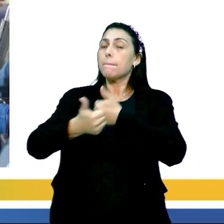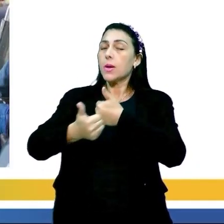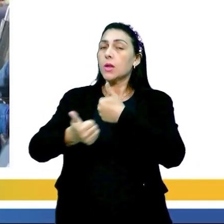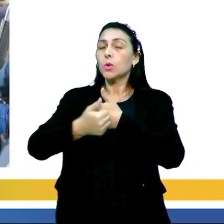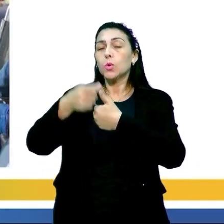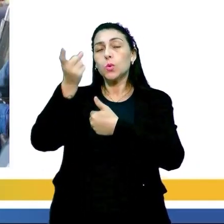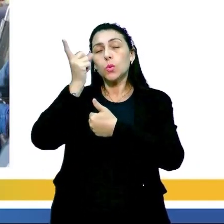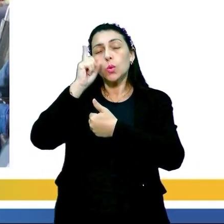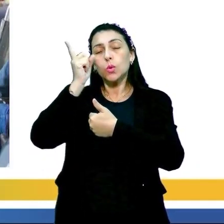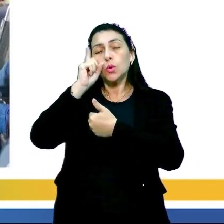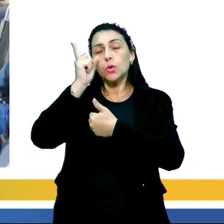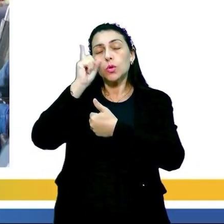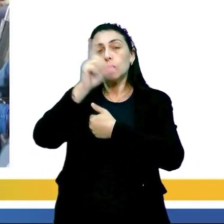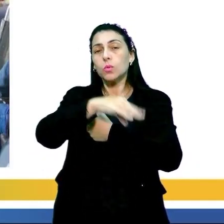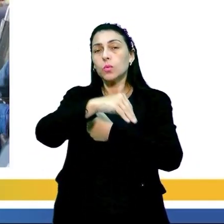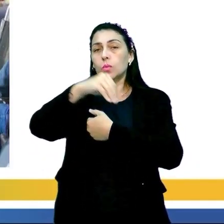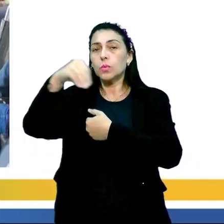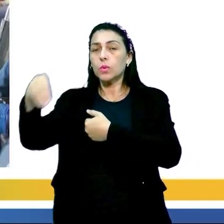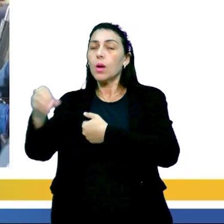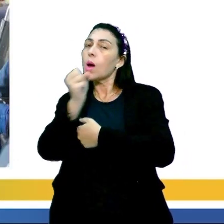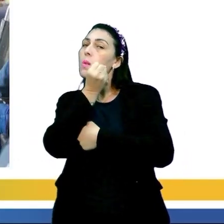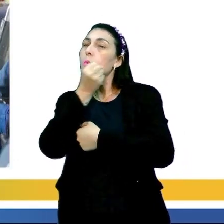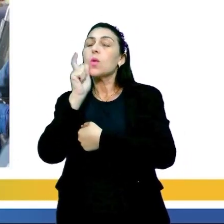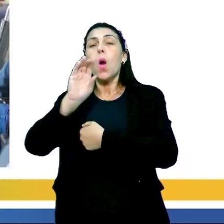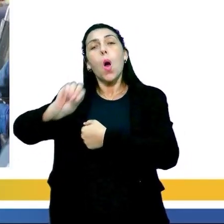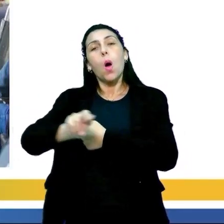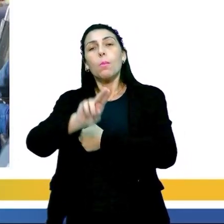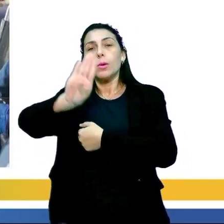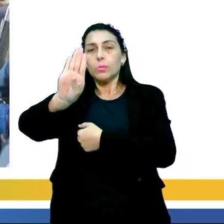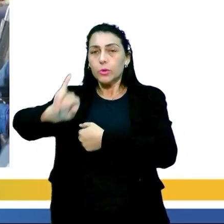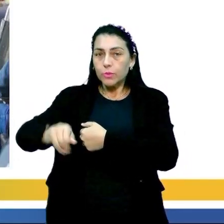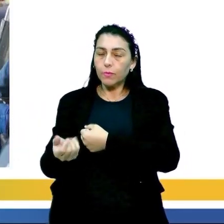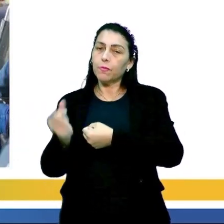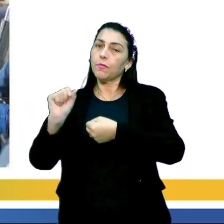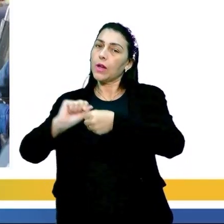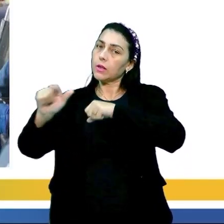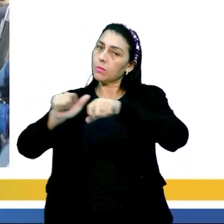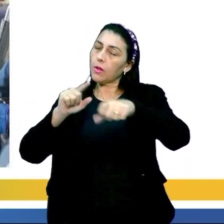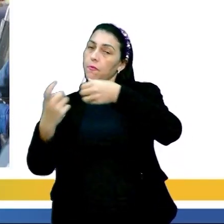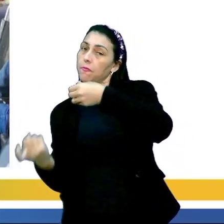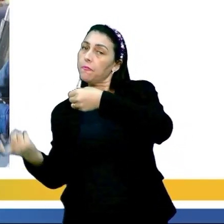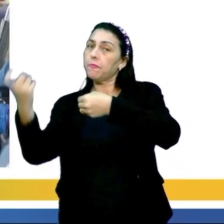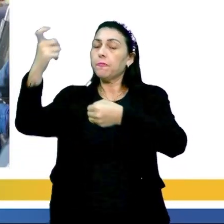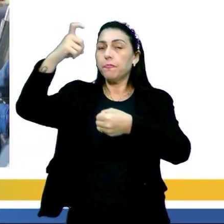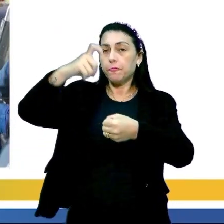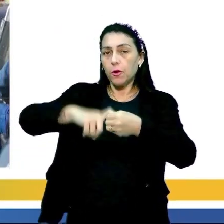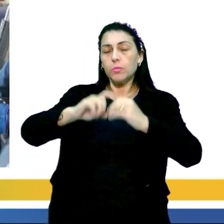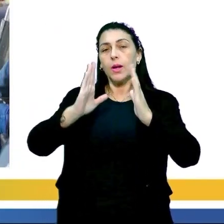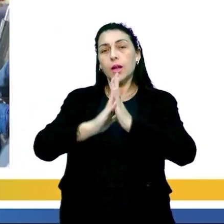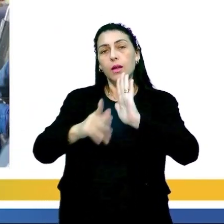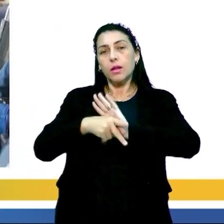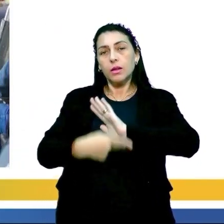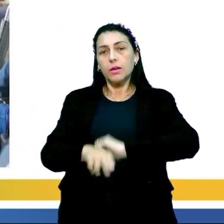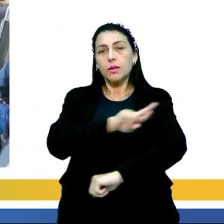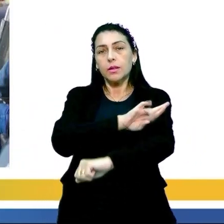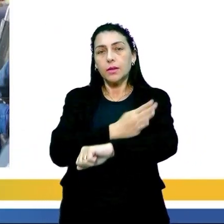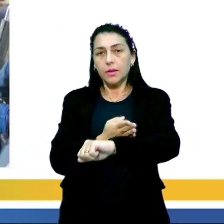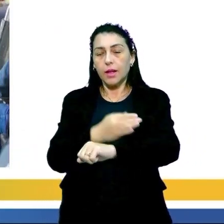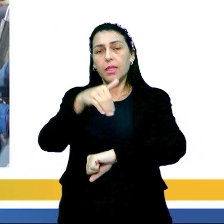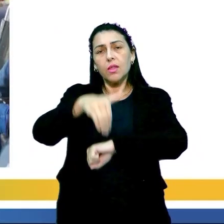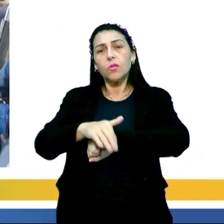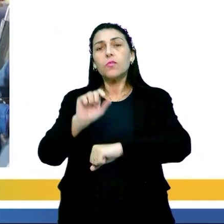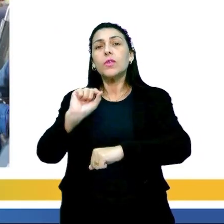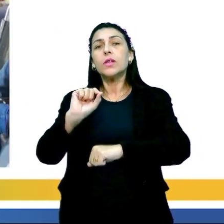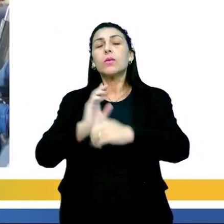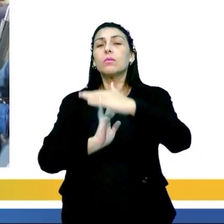todo santo dia me desloco para o Quinari ou para o Bujari, faço o meu trabalho e volto para casa à noite. Eu estou fazendo o